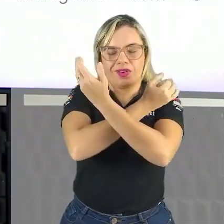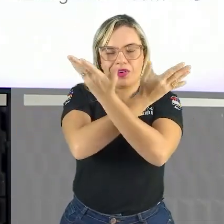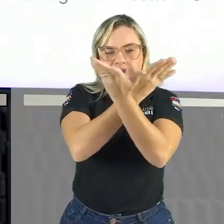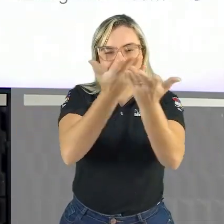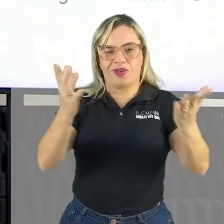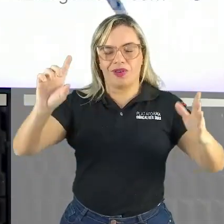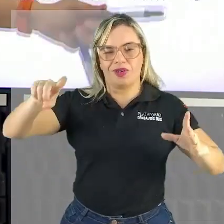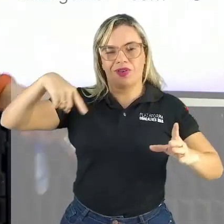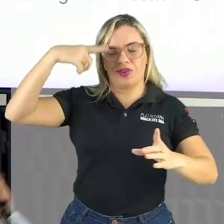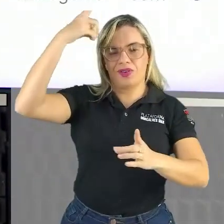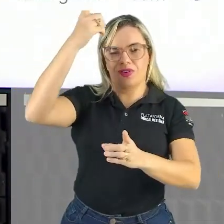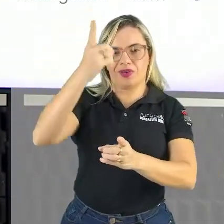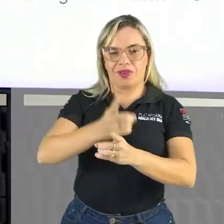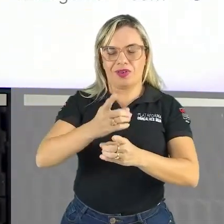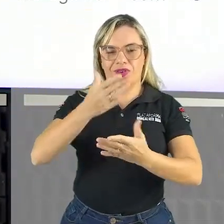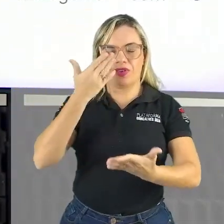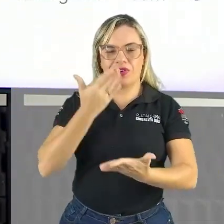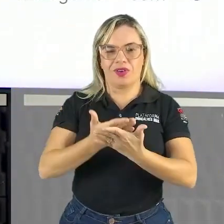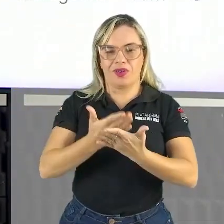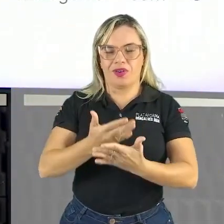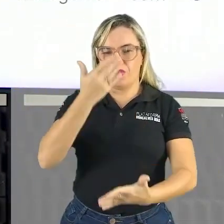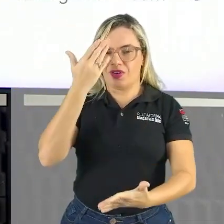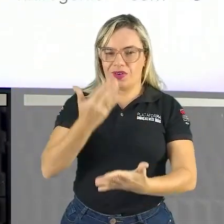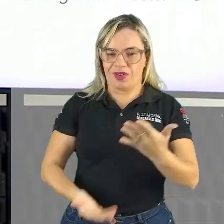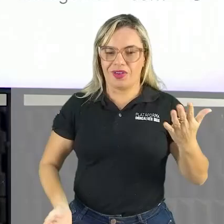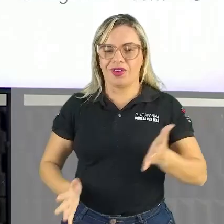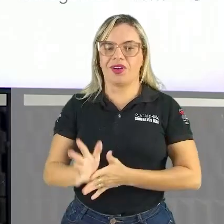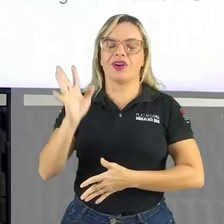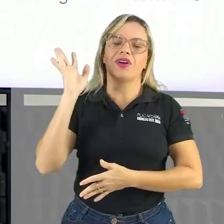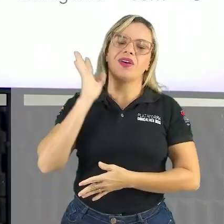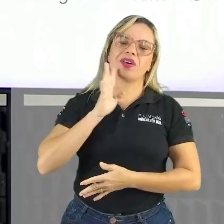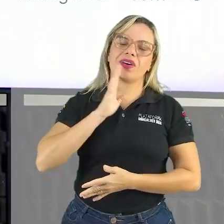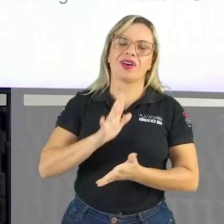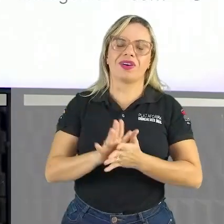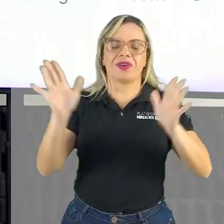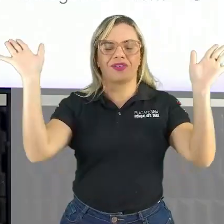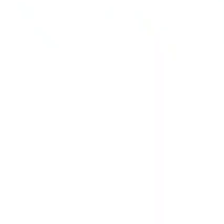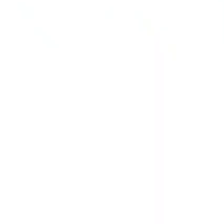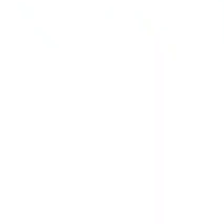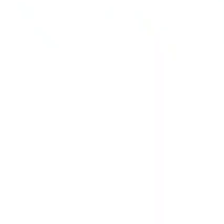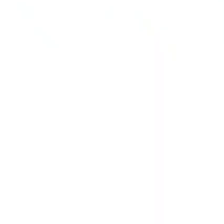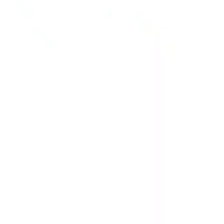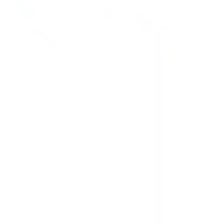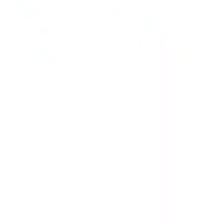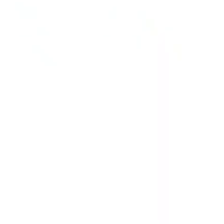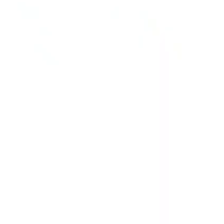E eu te vejo no nosso próximo vídeo. Não perde não, que o negócio tá ficando bacana. Valeu, galera!